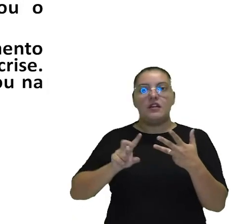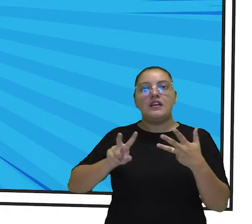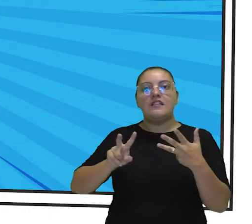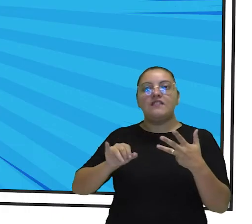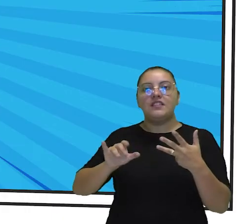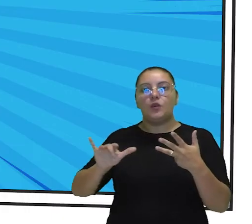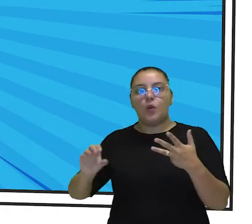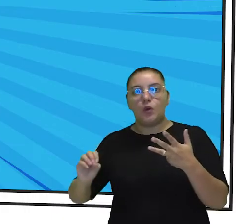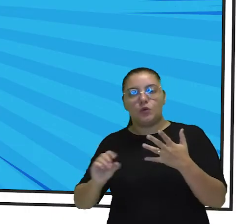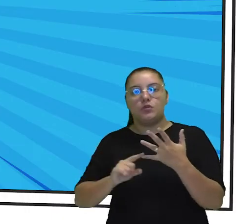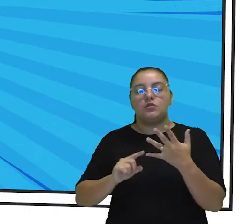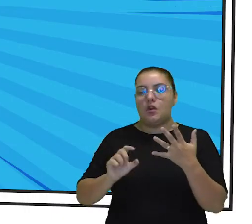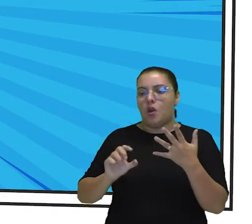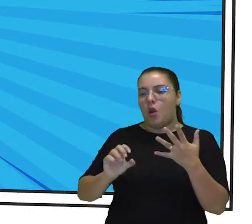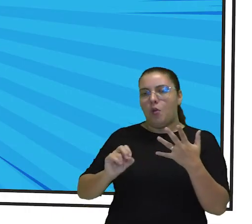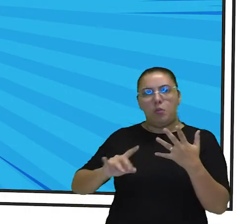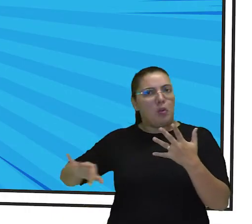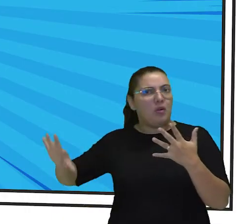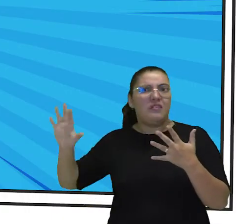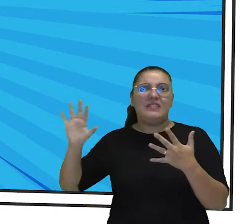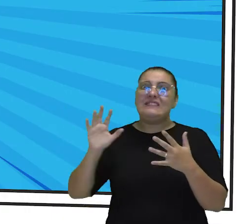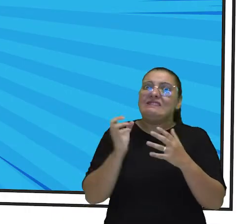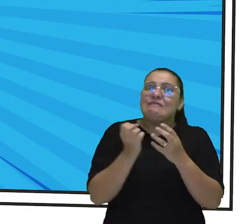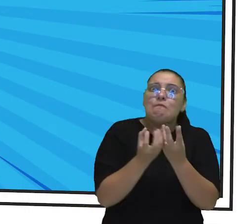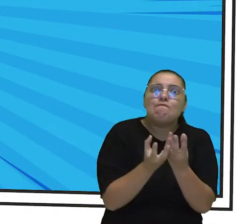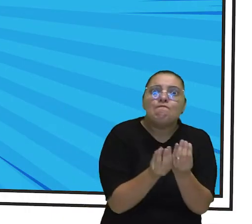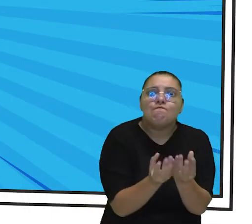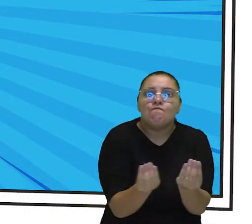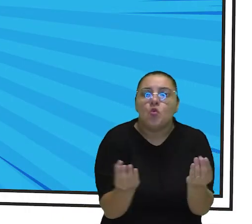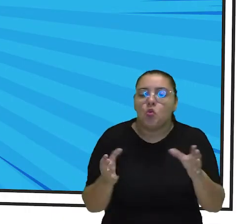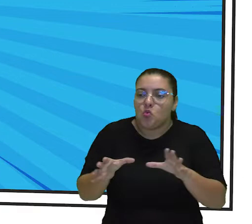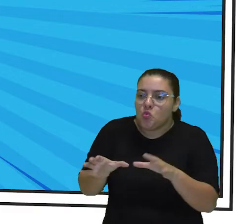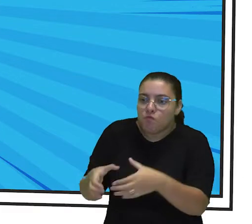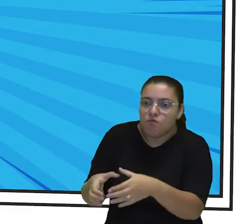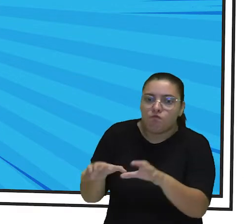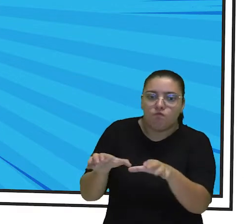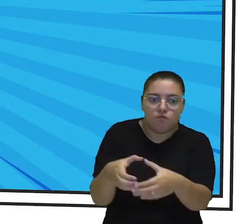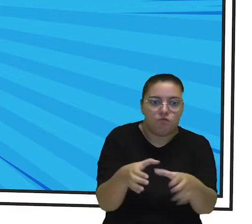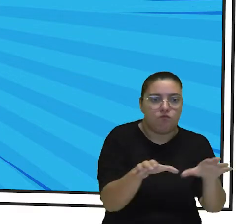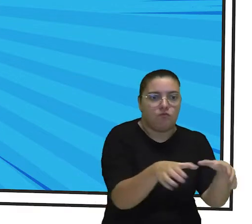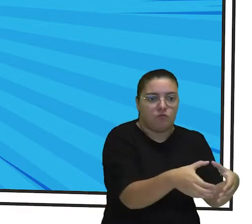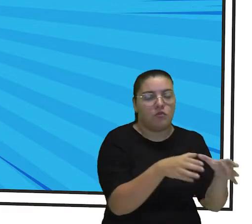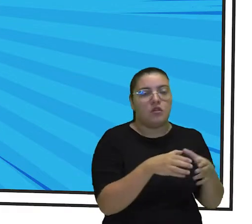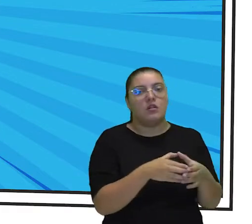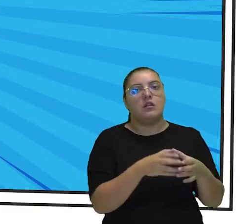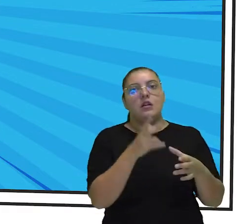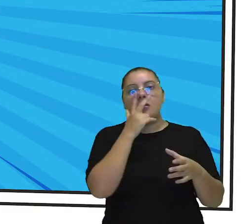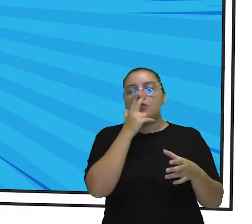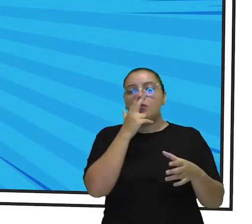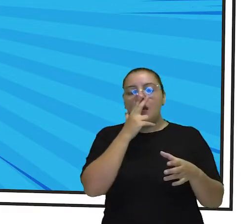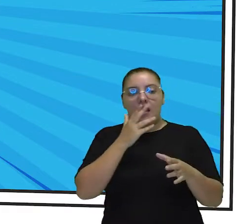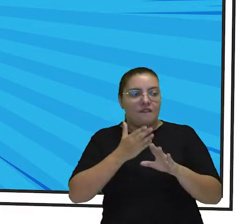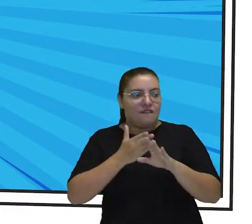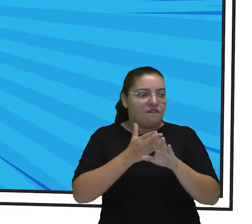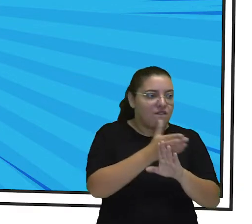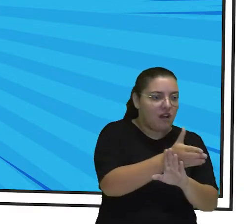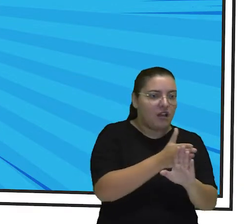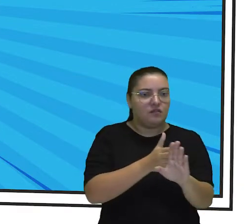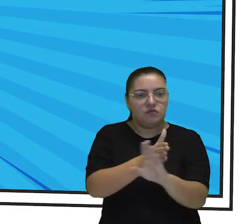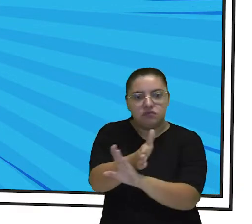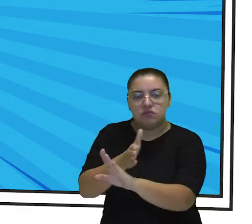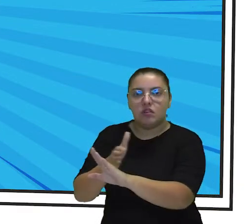visigodos, ostragodos. São muitos povos bárbaros que acabam fazendo com que o Império Romano